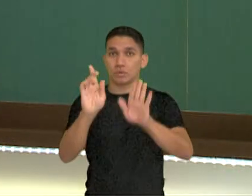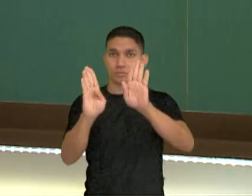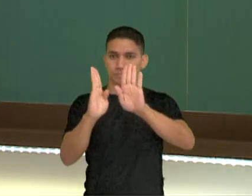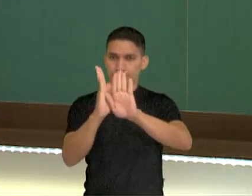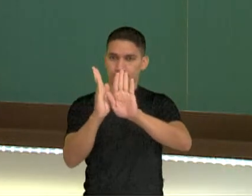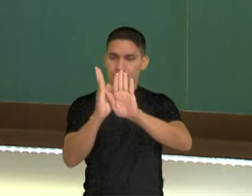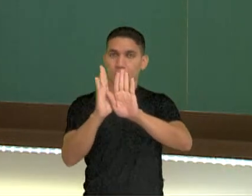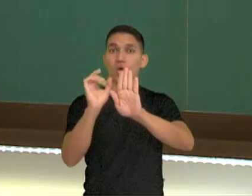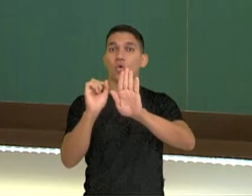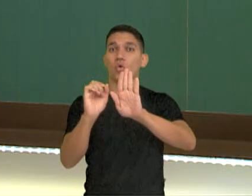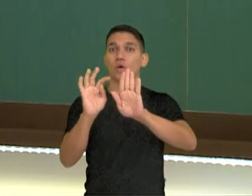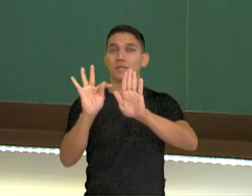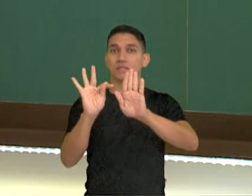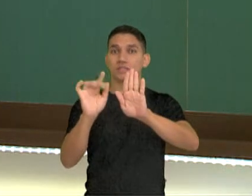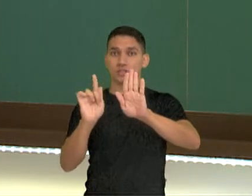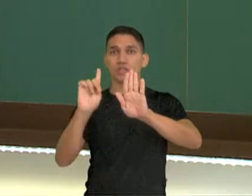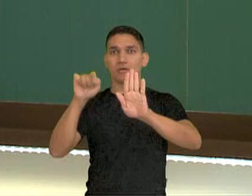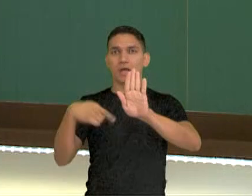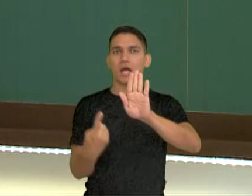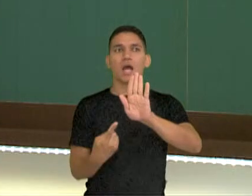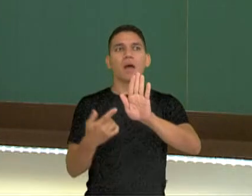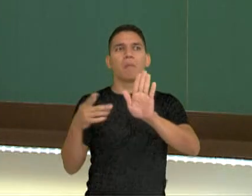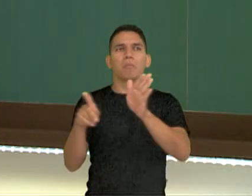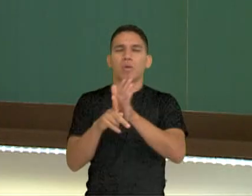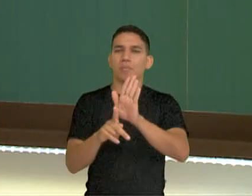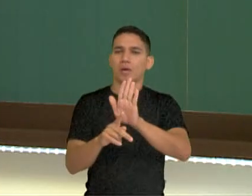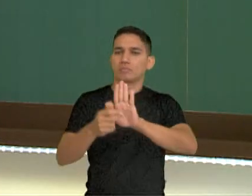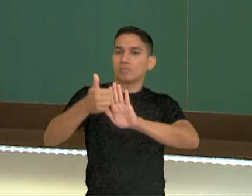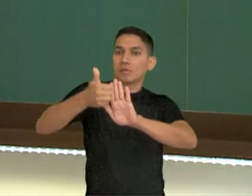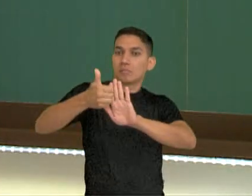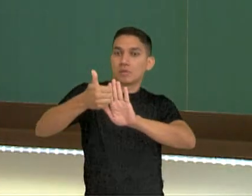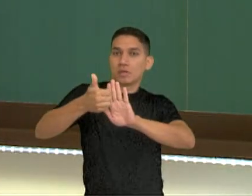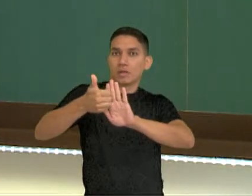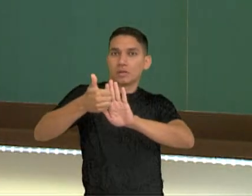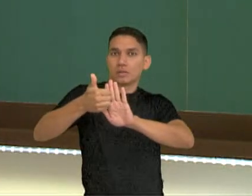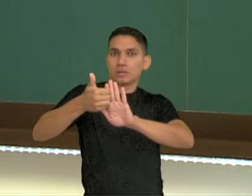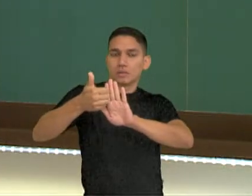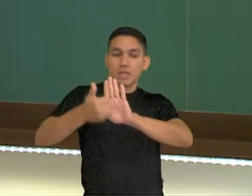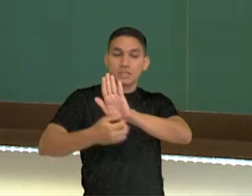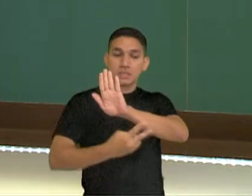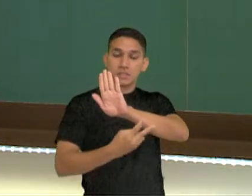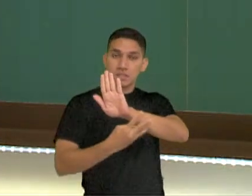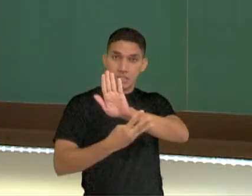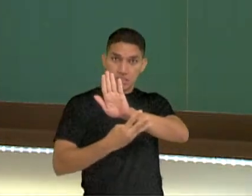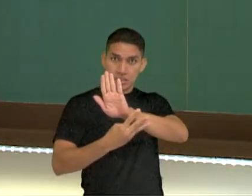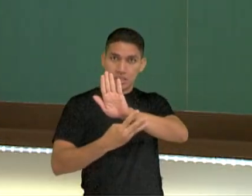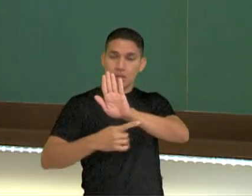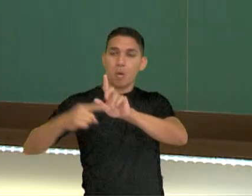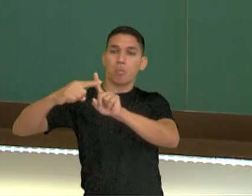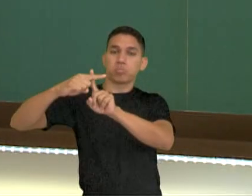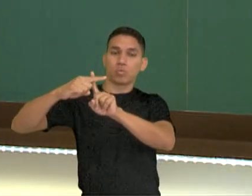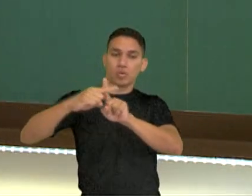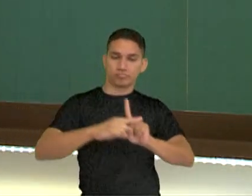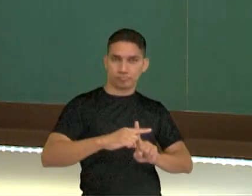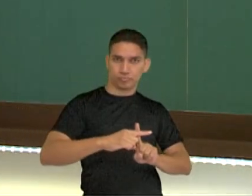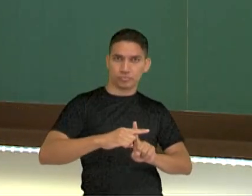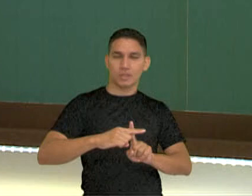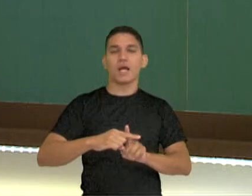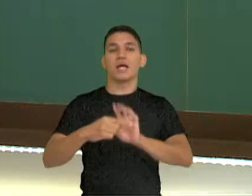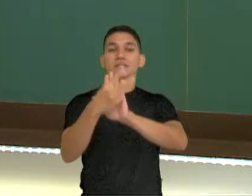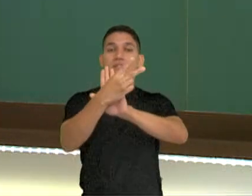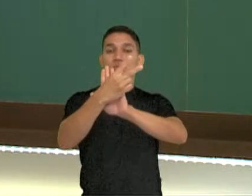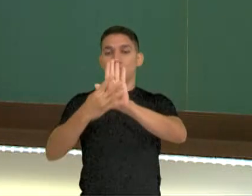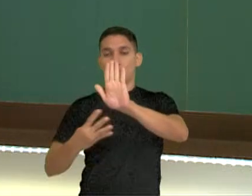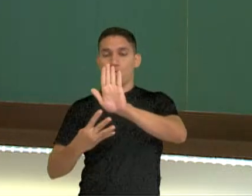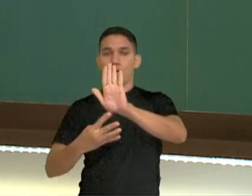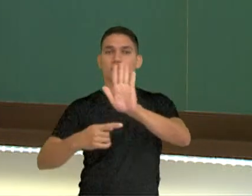terei positiva no primeiro e terceiro quadrante e negativa no segundo e quarto quadrante. Isso fica